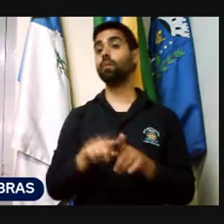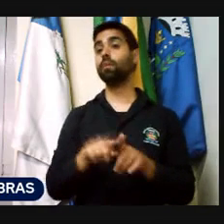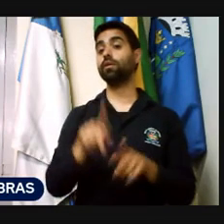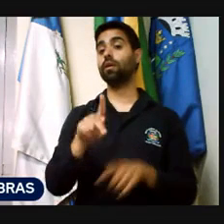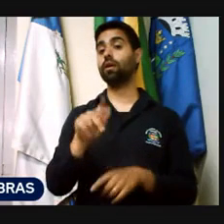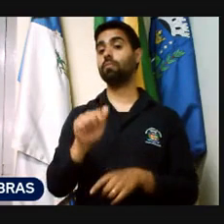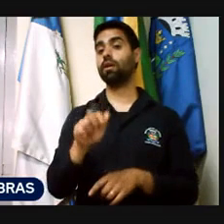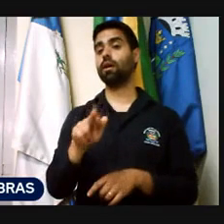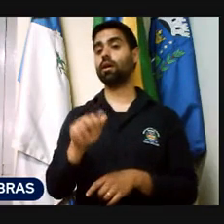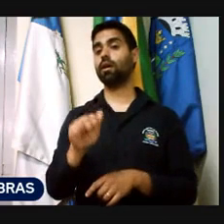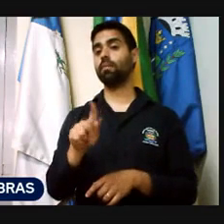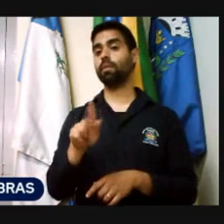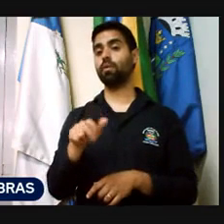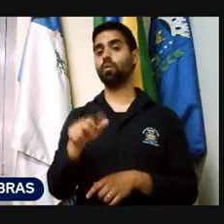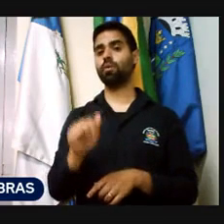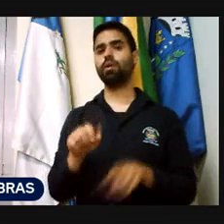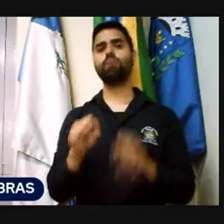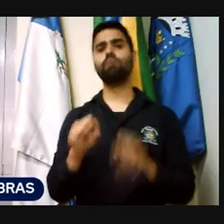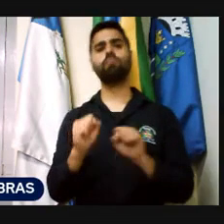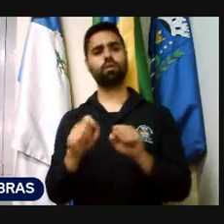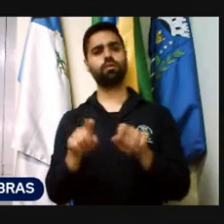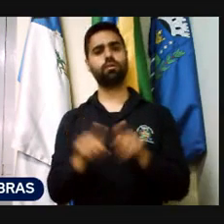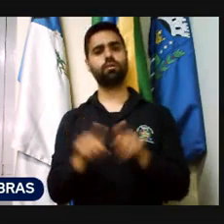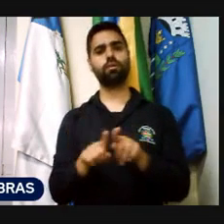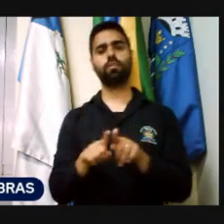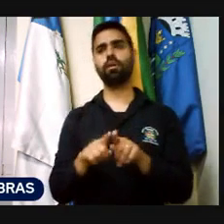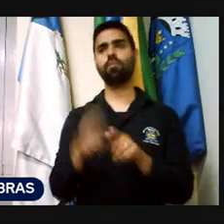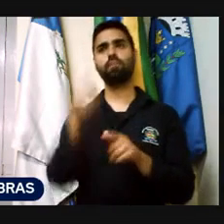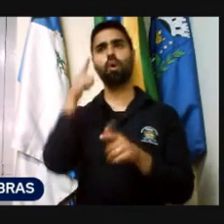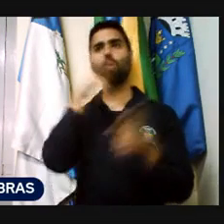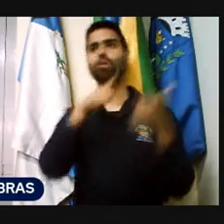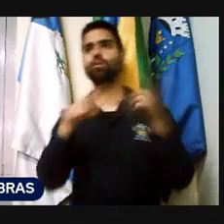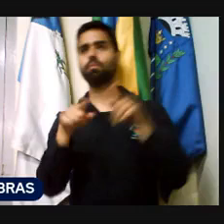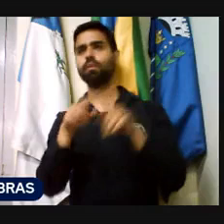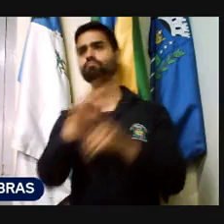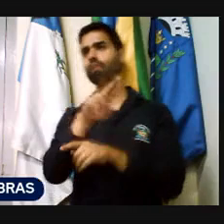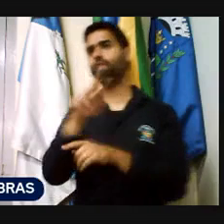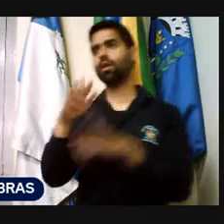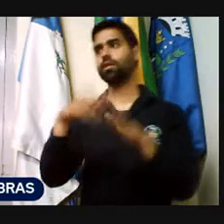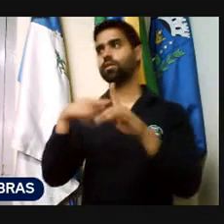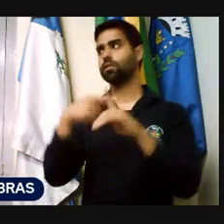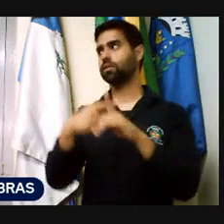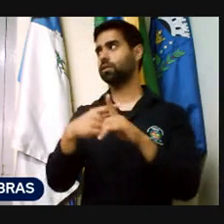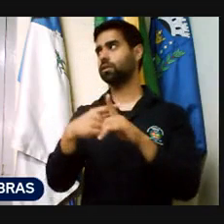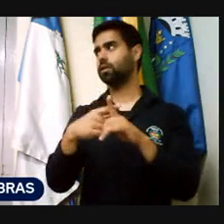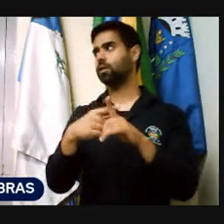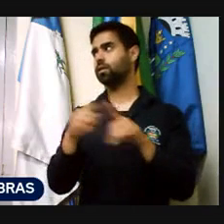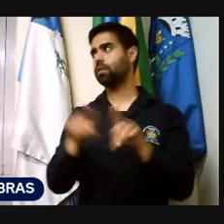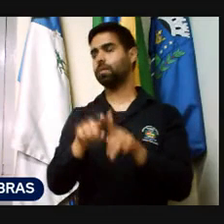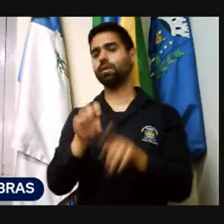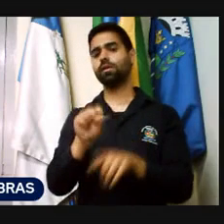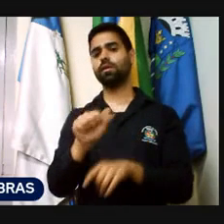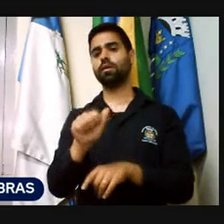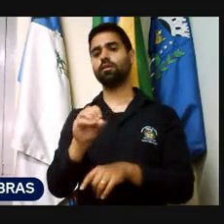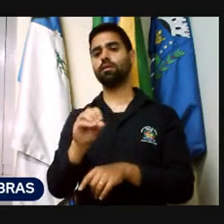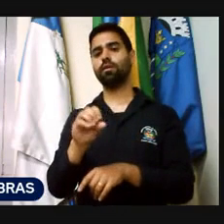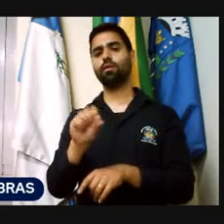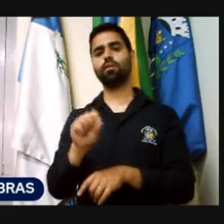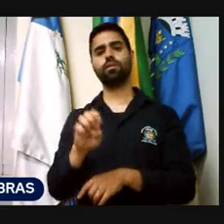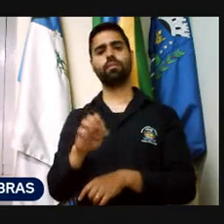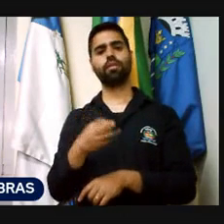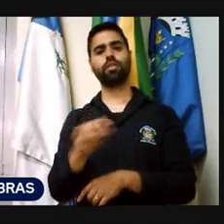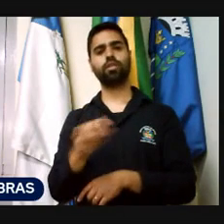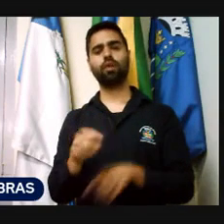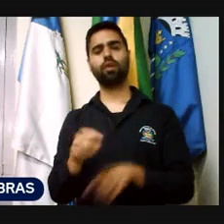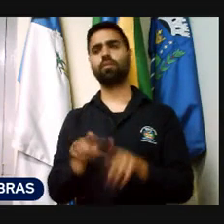né, para que a gente possa chegar até as paróquias, assim como Monte Douro, assim como São Sebastião do Rio Bonito, como